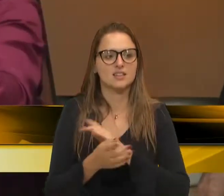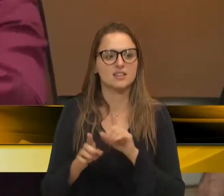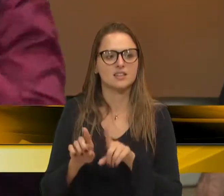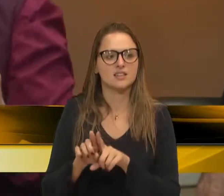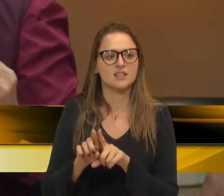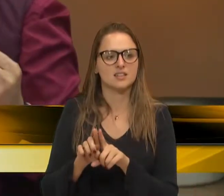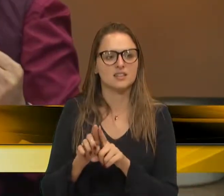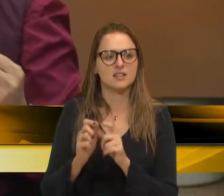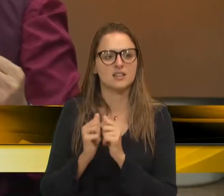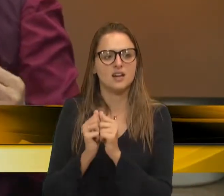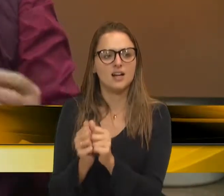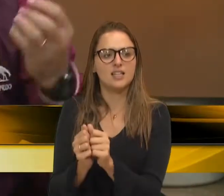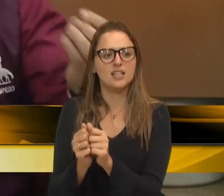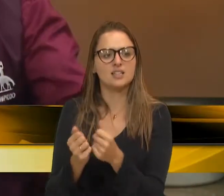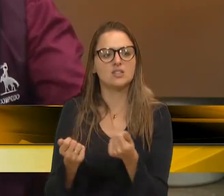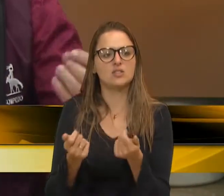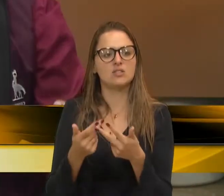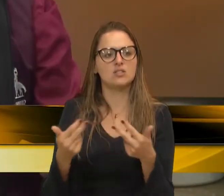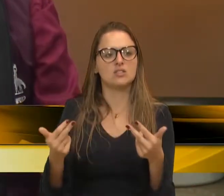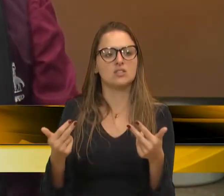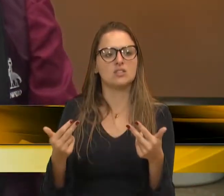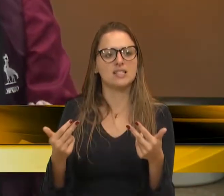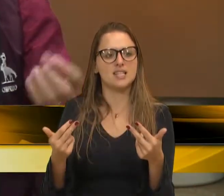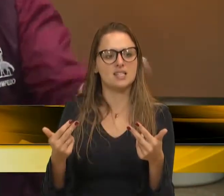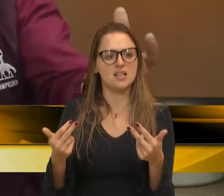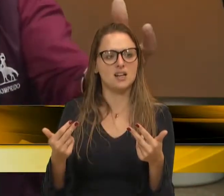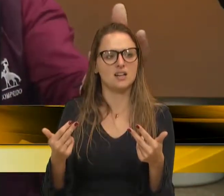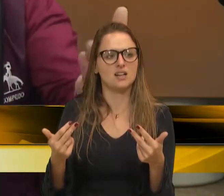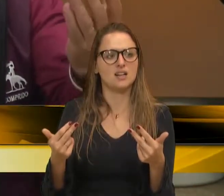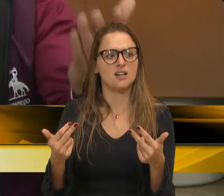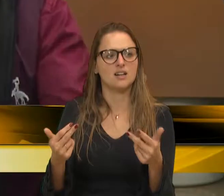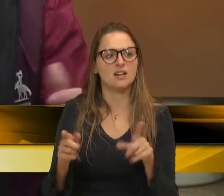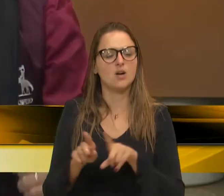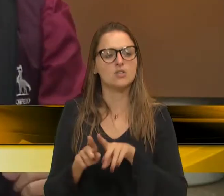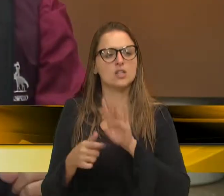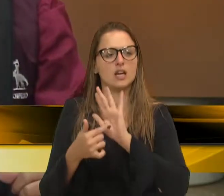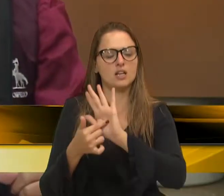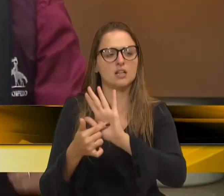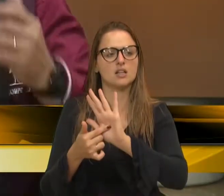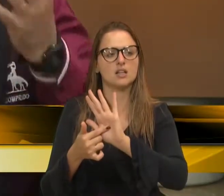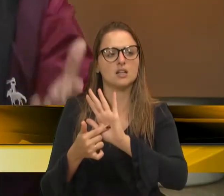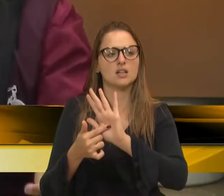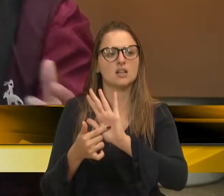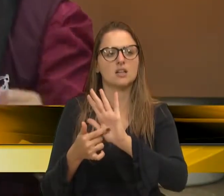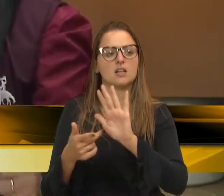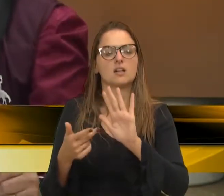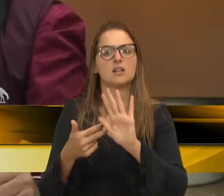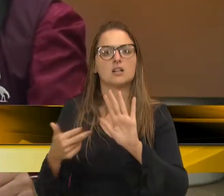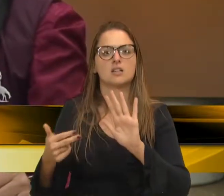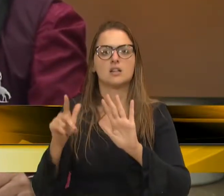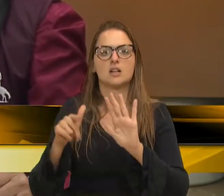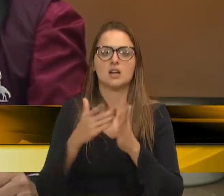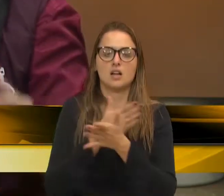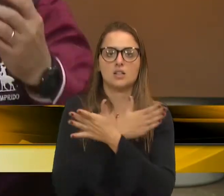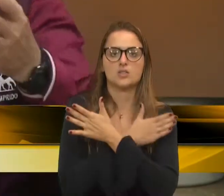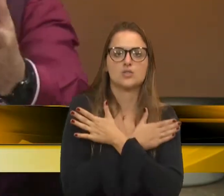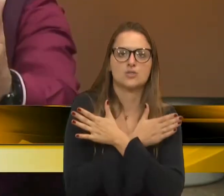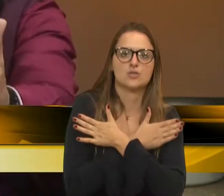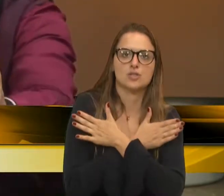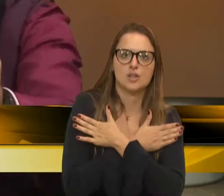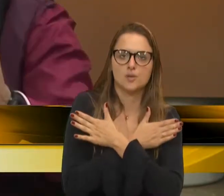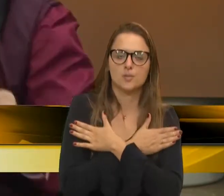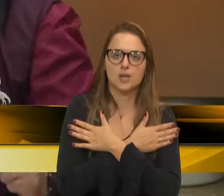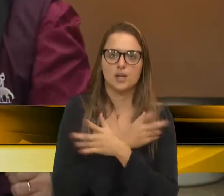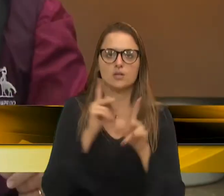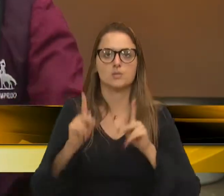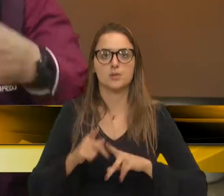ali fora. Fechando estabelecimentos, quem é que ganha com isso? De mais desemprego? A preocupação